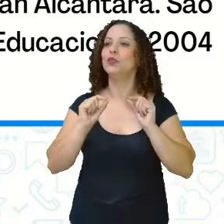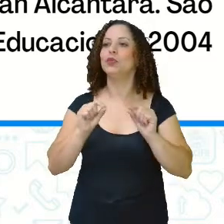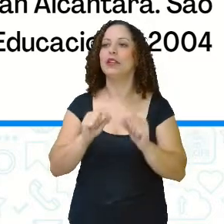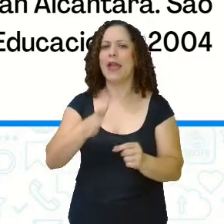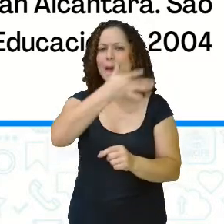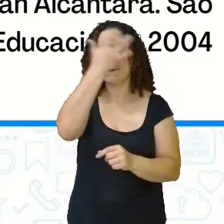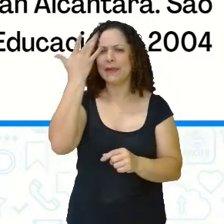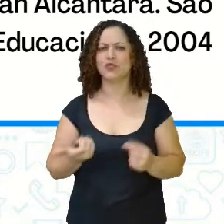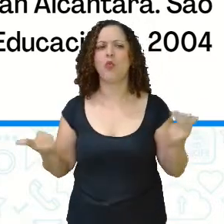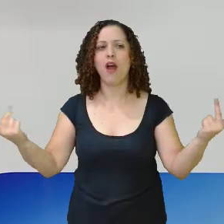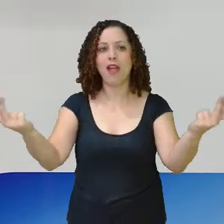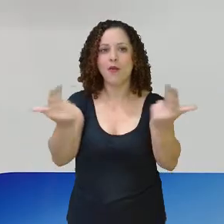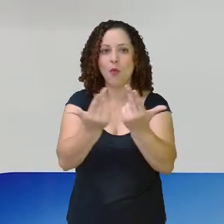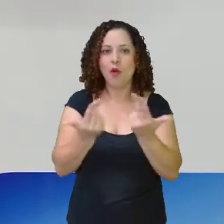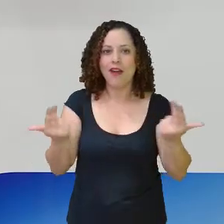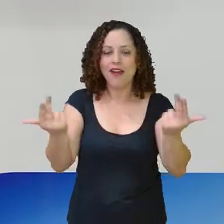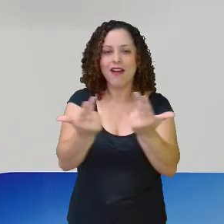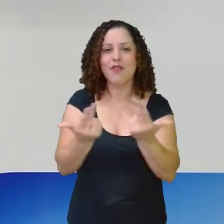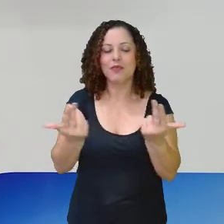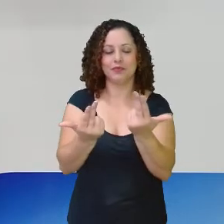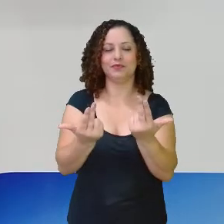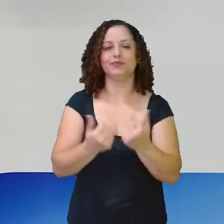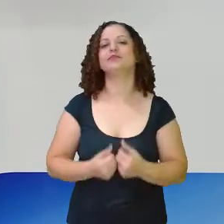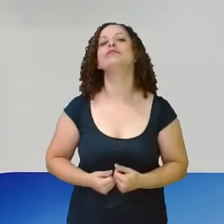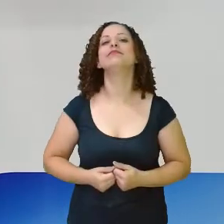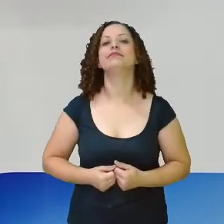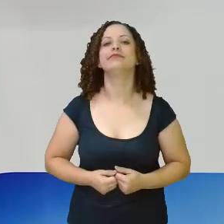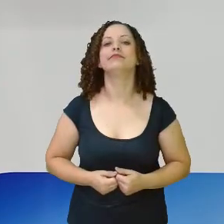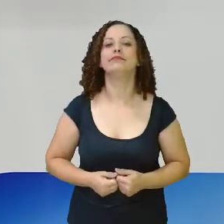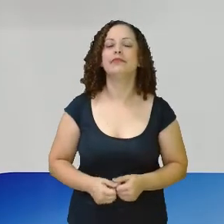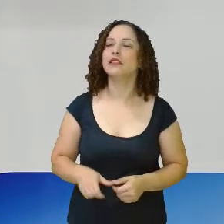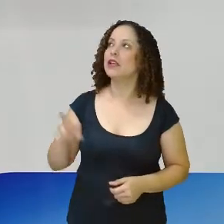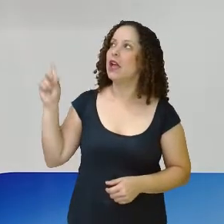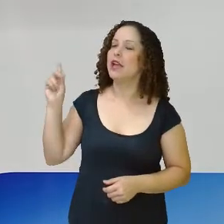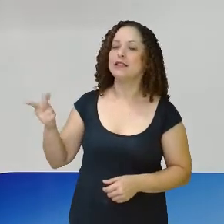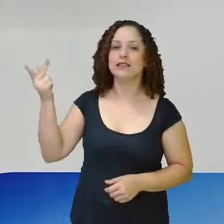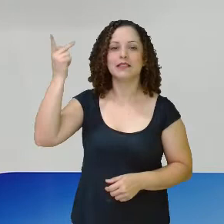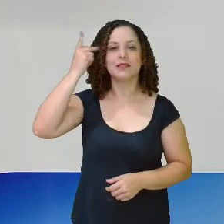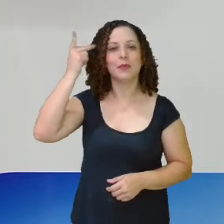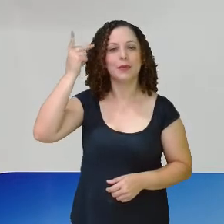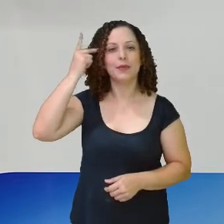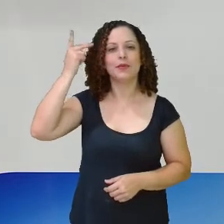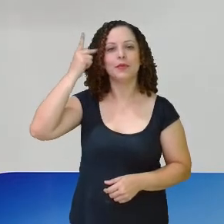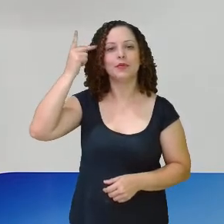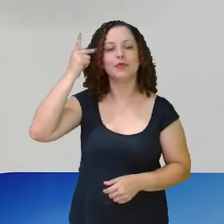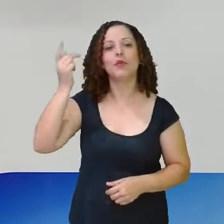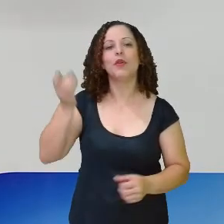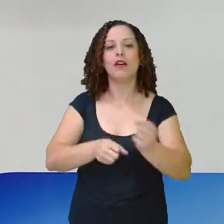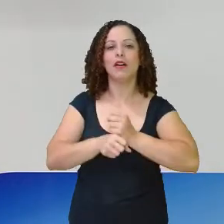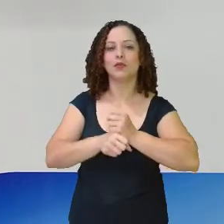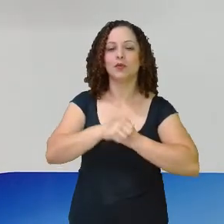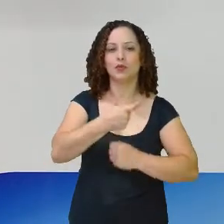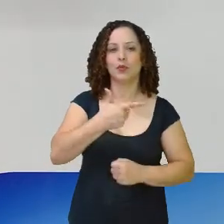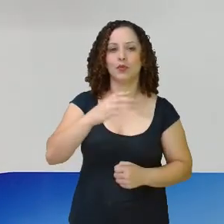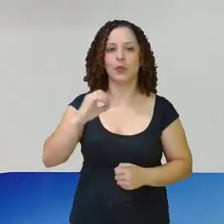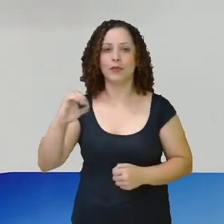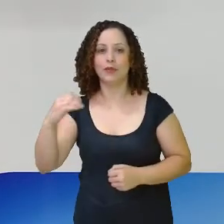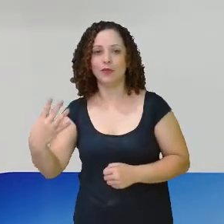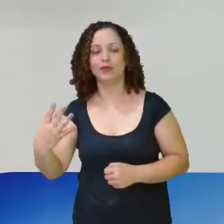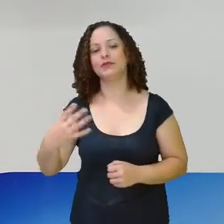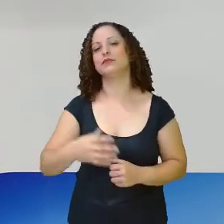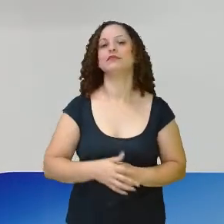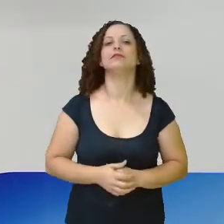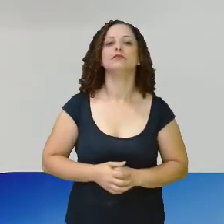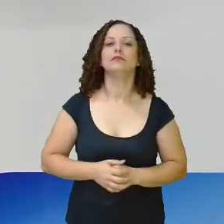Igual, conversando sobre racismo, de Ivan Alcântara, de São Paulo, Escala Educacional de 2004. Então,